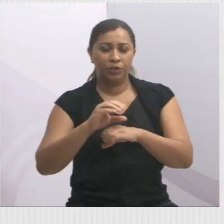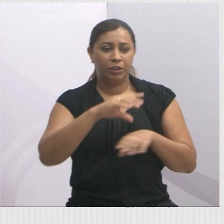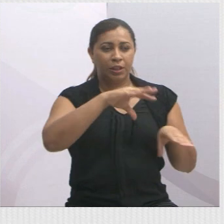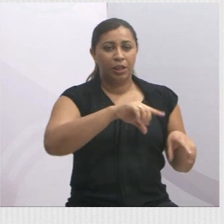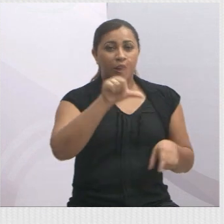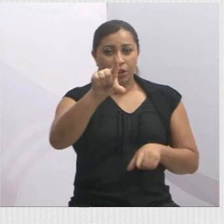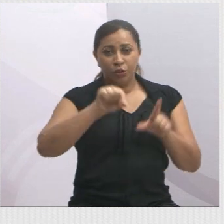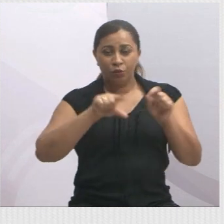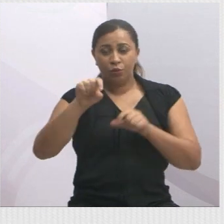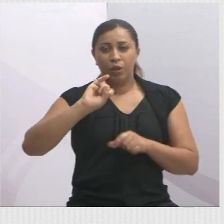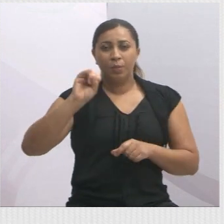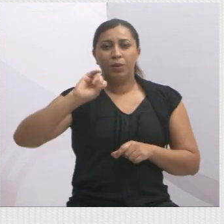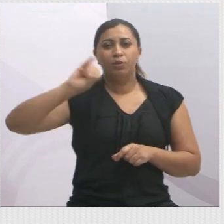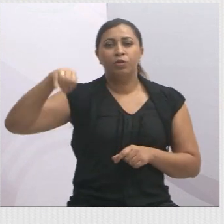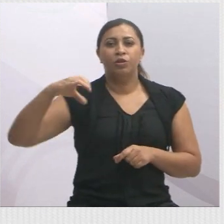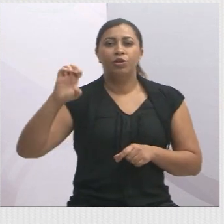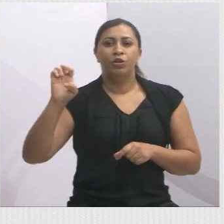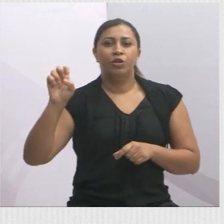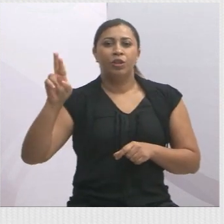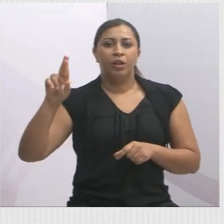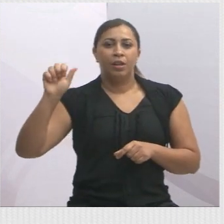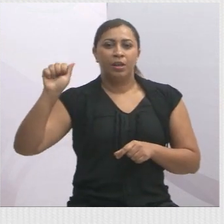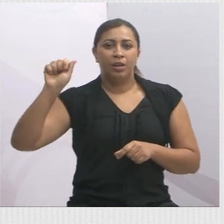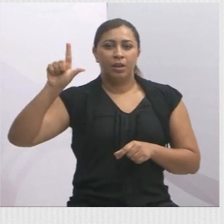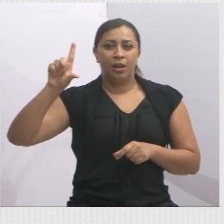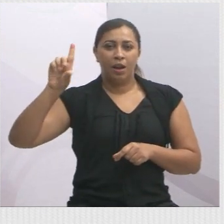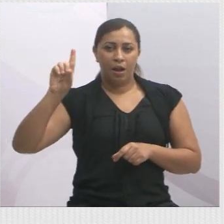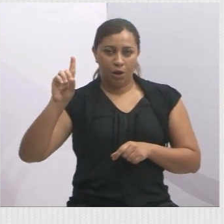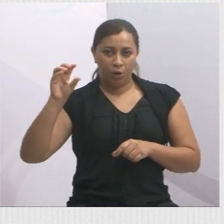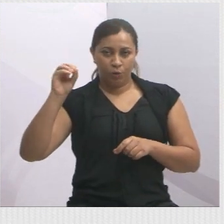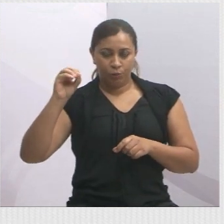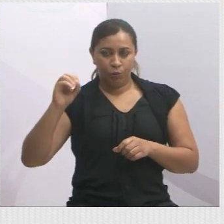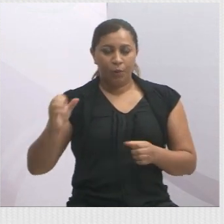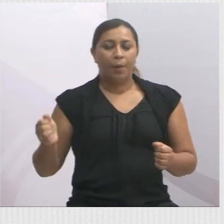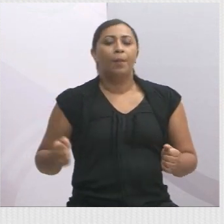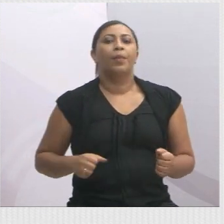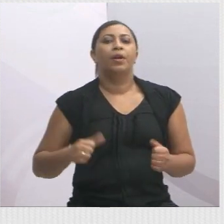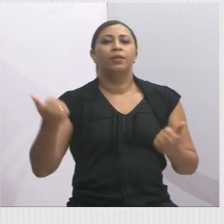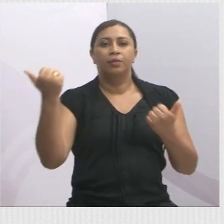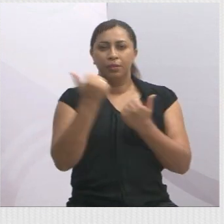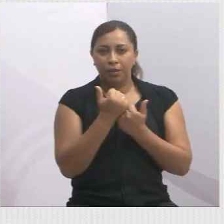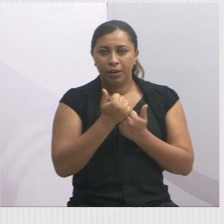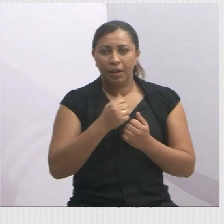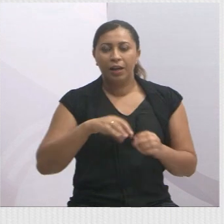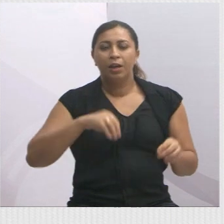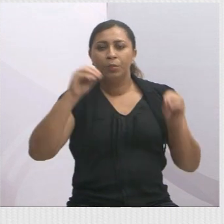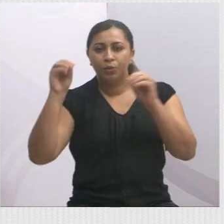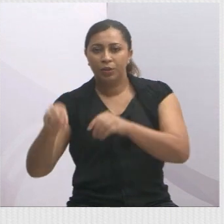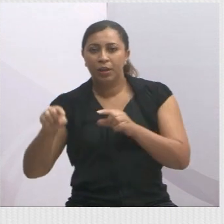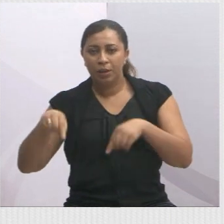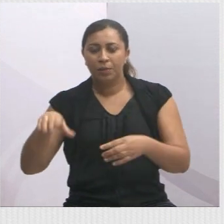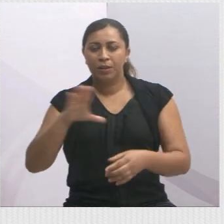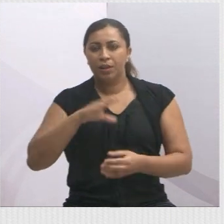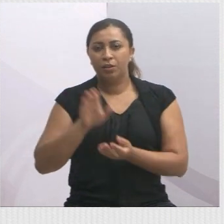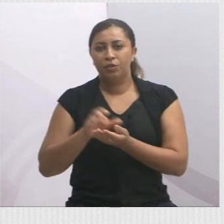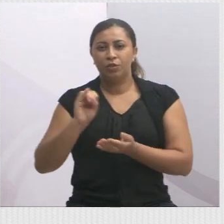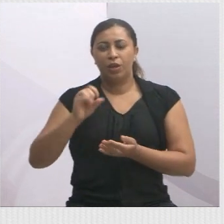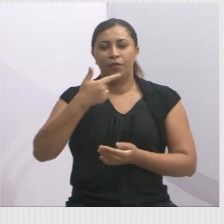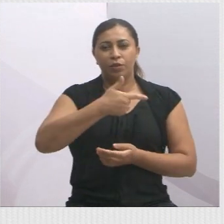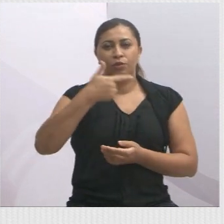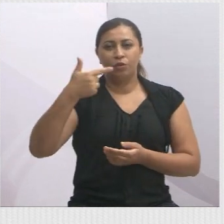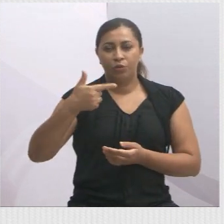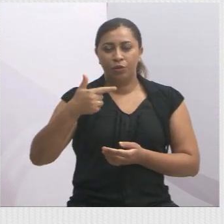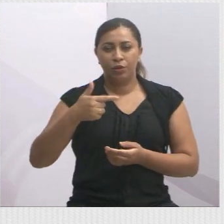Reis para assumir a congregação da cidade de Jacareí como dirigente local. Em 22 de agosto